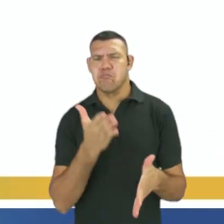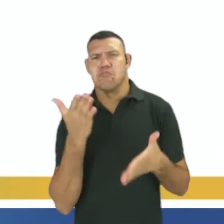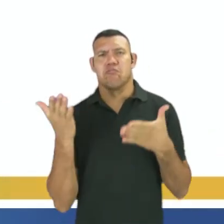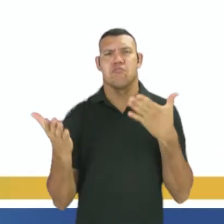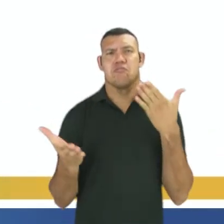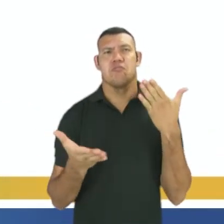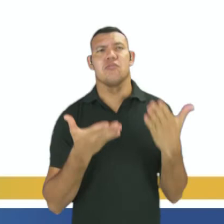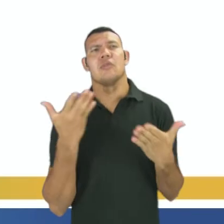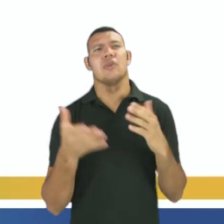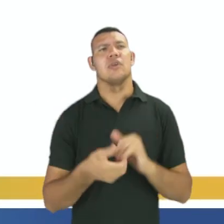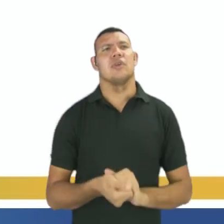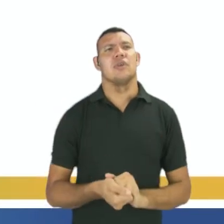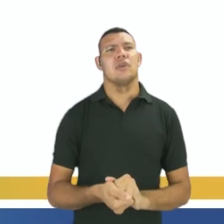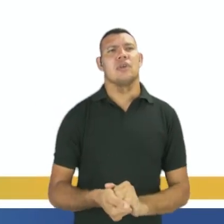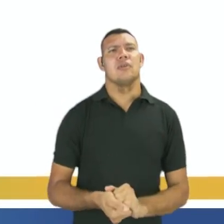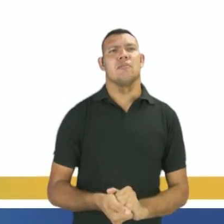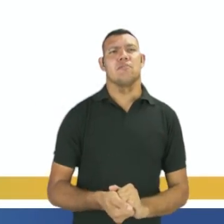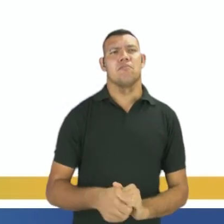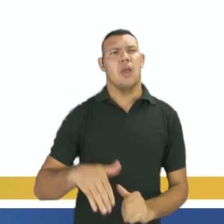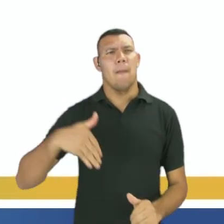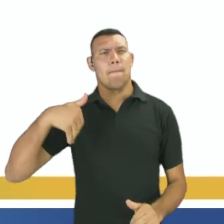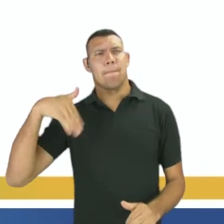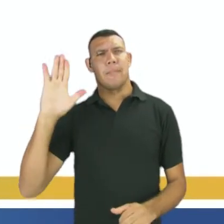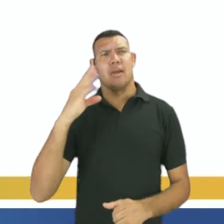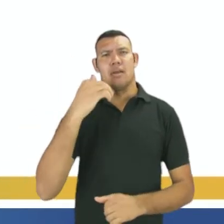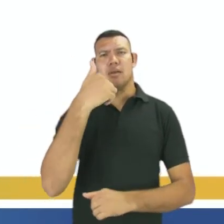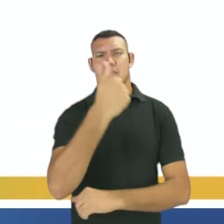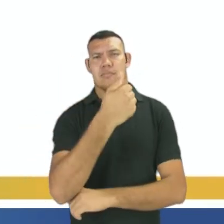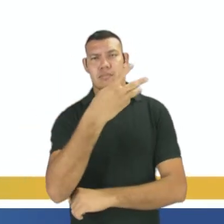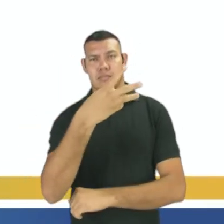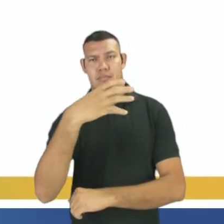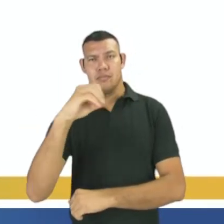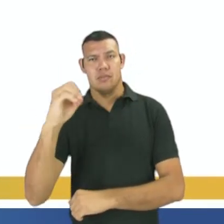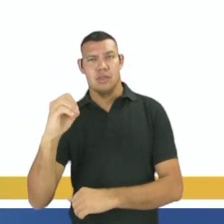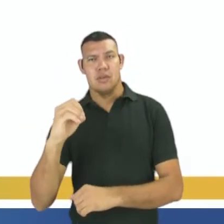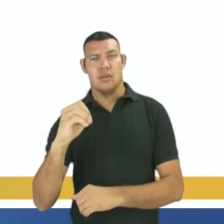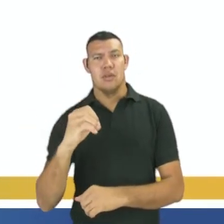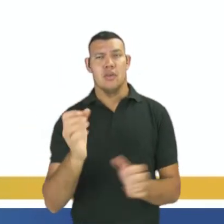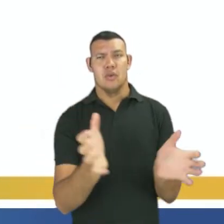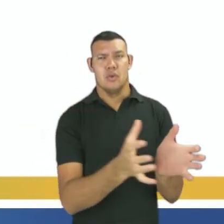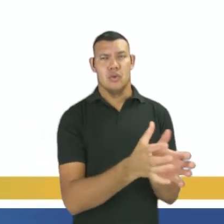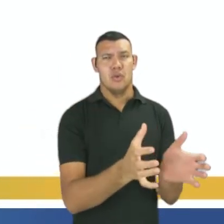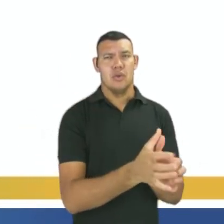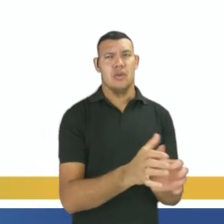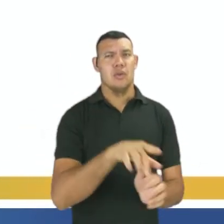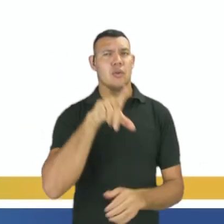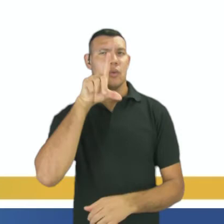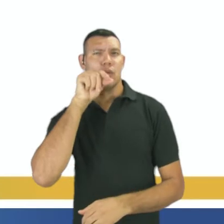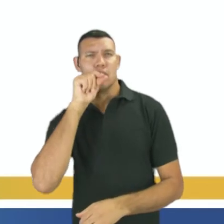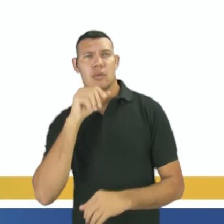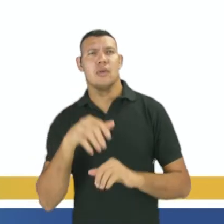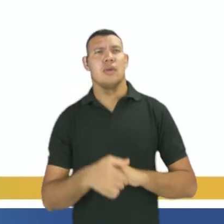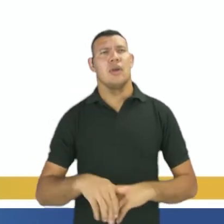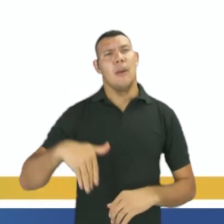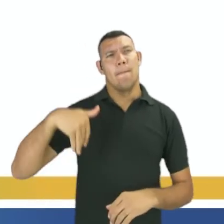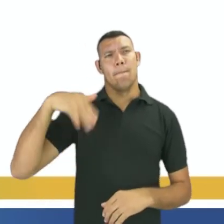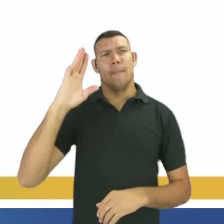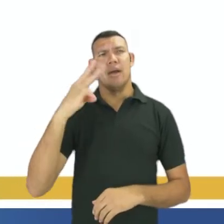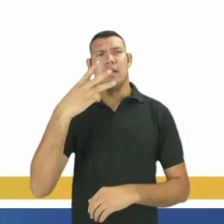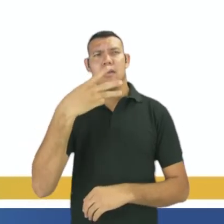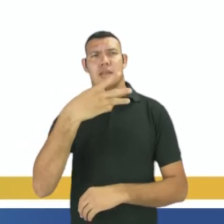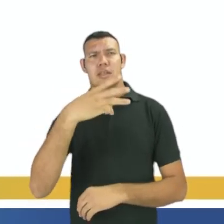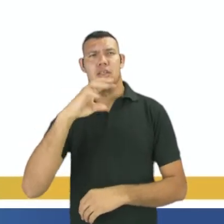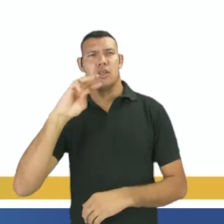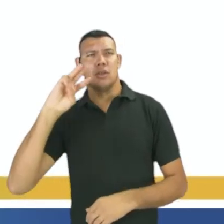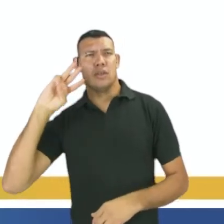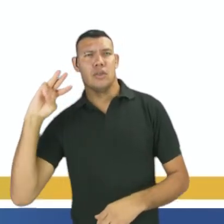exemplo mais de 1.300 espécies de aves não existe na floresta amazônica mais de três mil espécies de peixe mais de